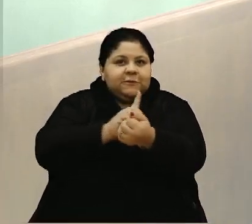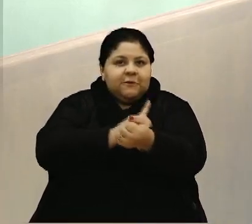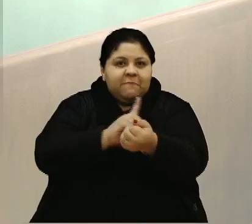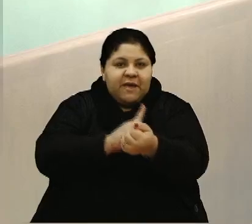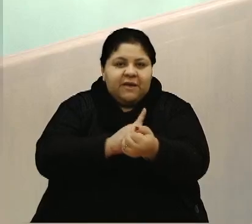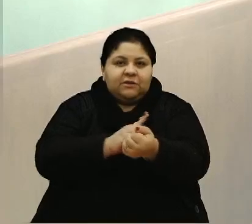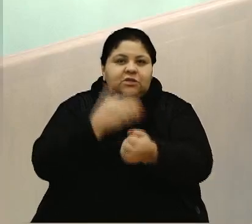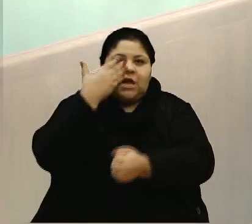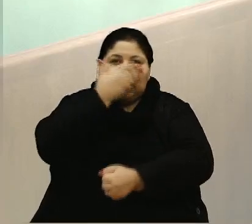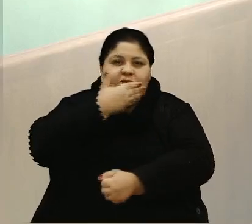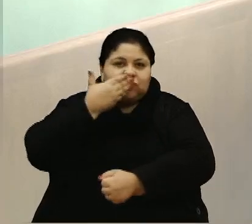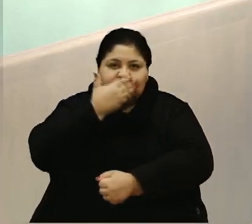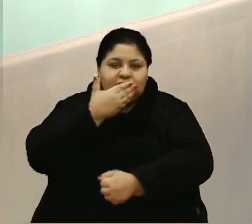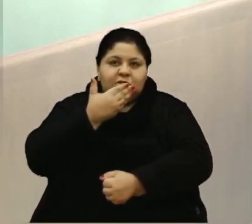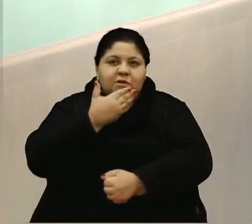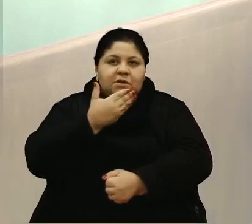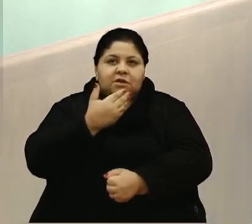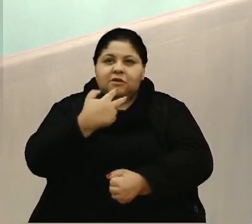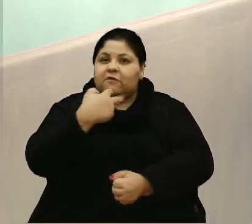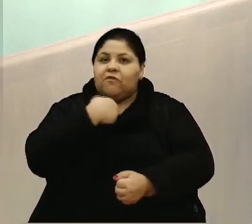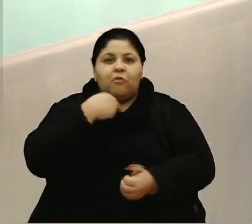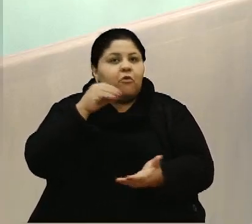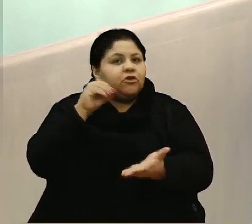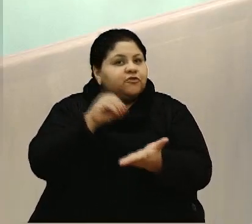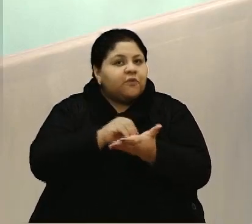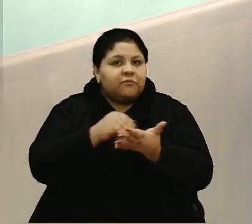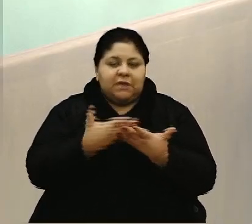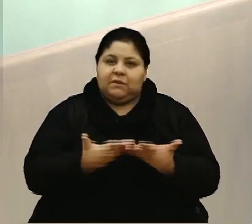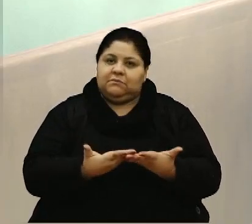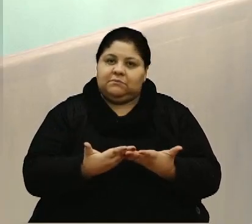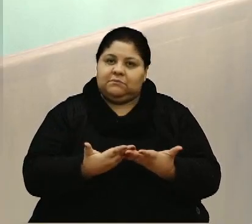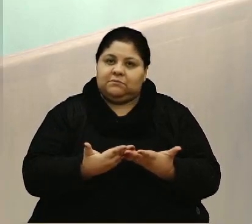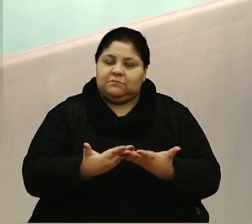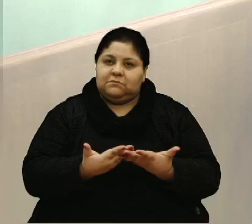faltar. O básico não pode faltar.